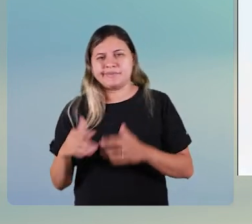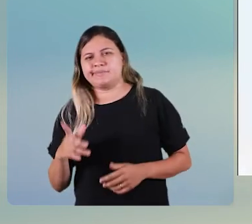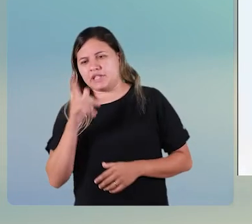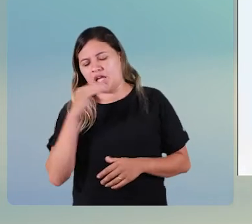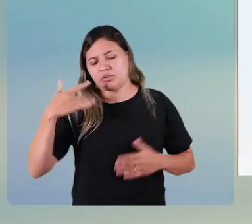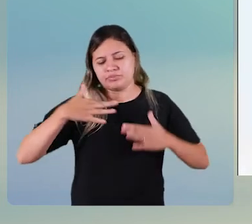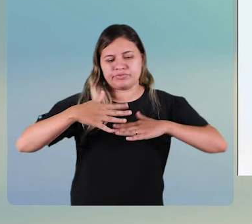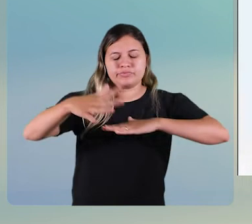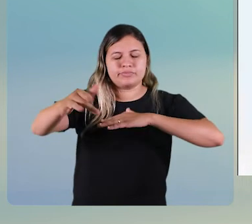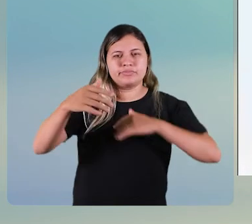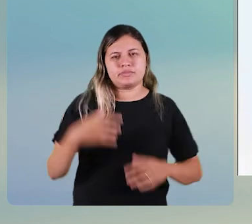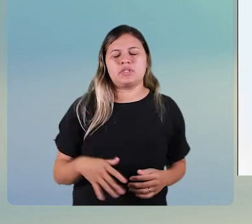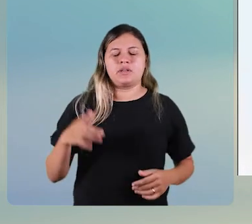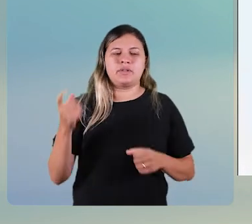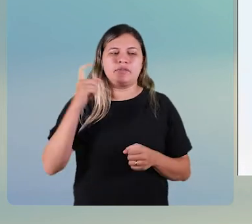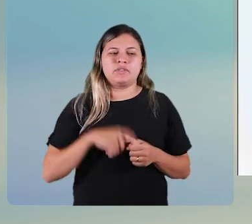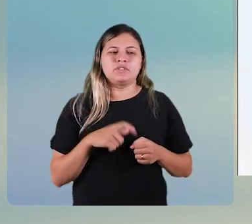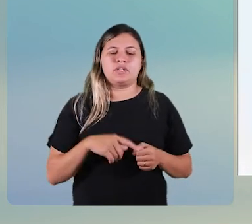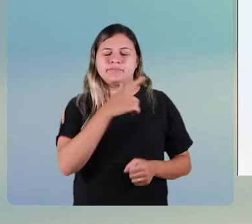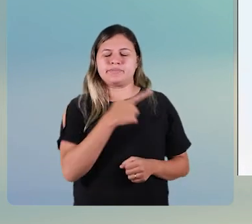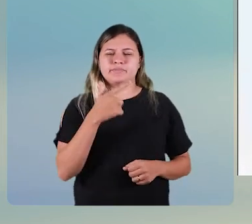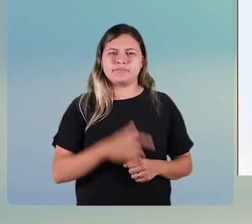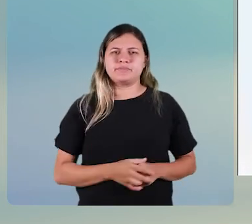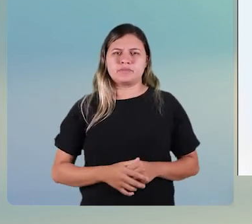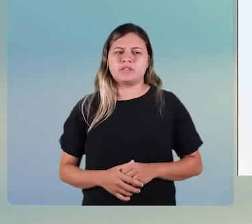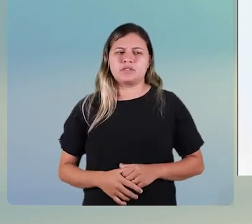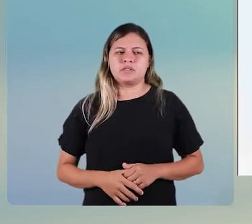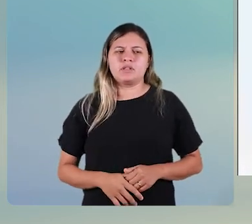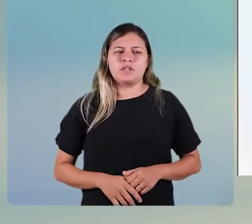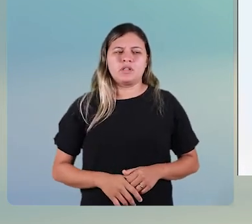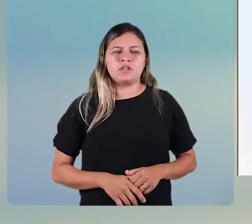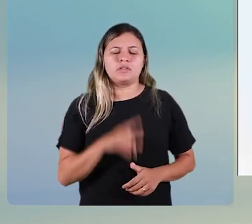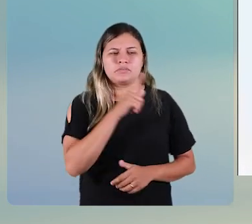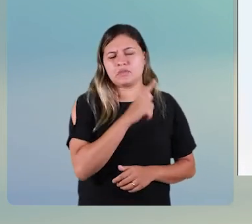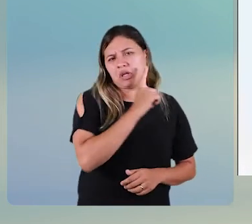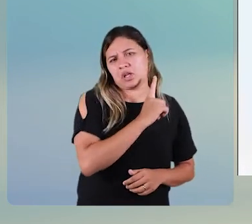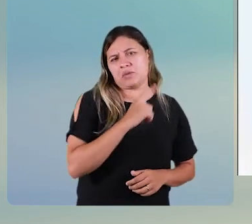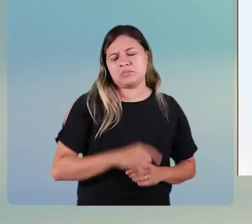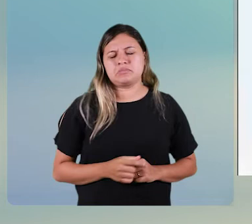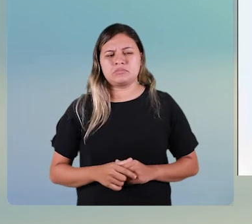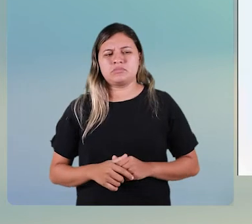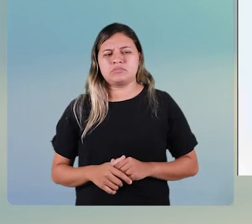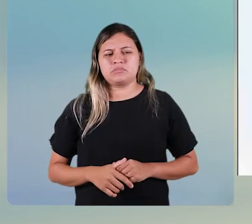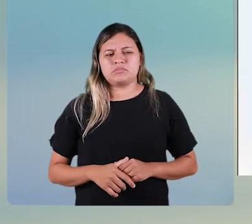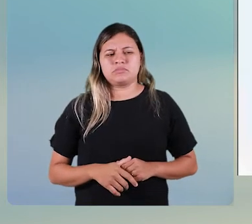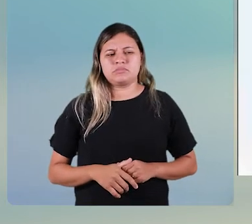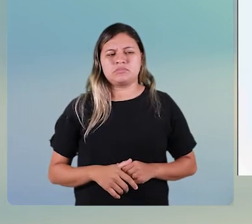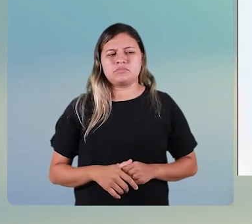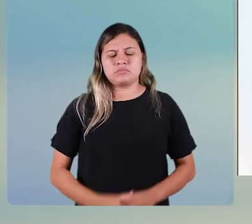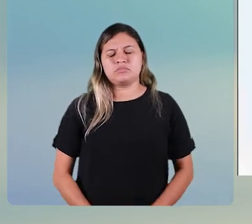né? Mas quais são as vantagens da energia nuclear? Olha, eu trouxe gráficos para vocês para mostrar o seguinte, ó. Ela tanto é